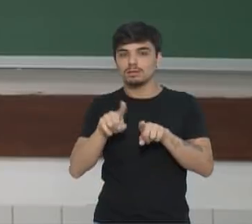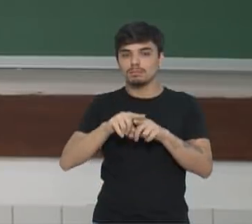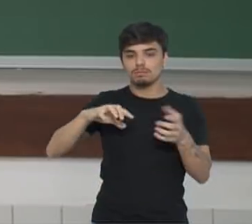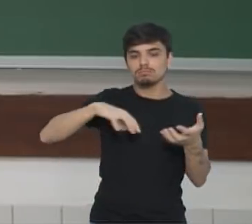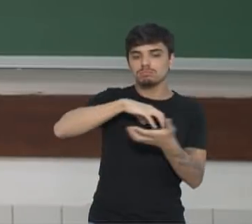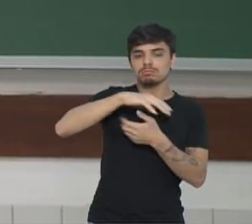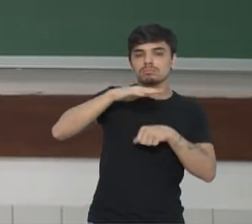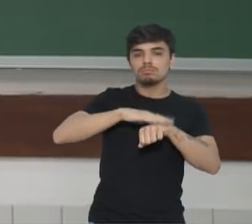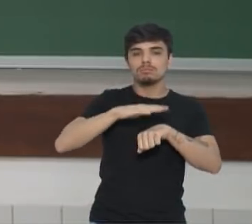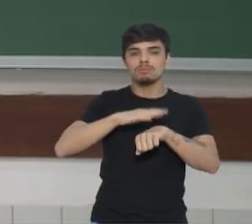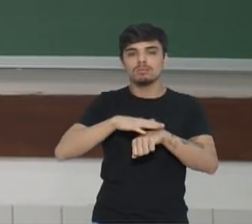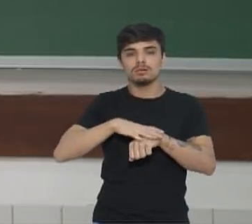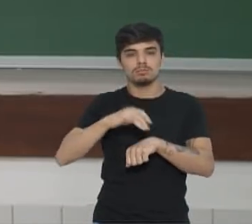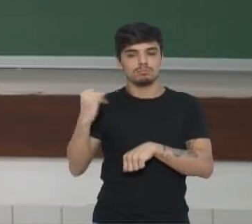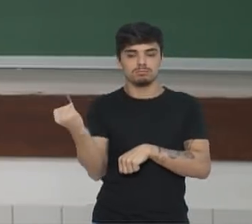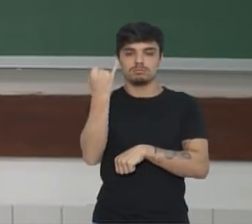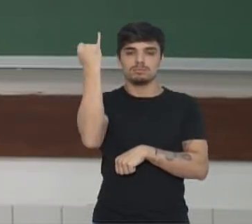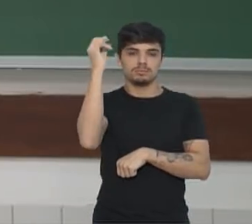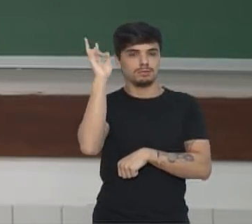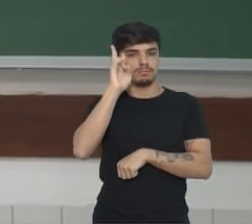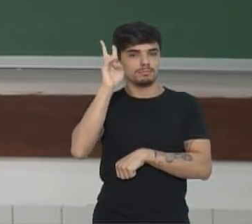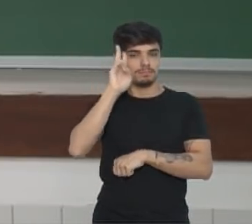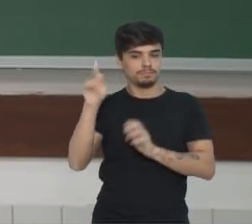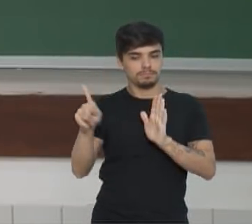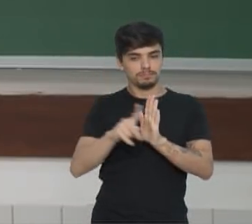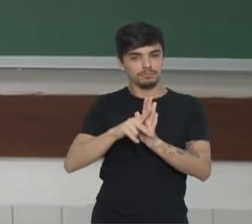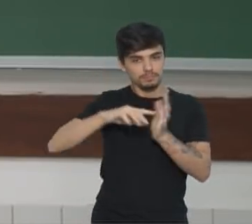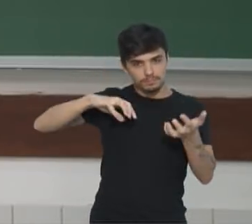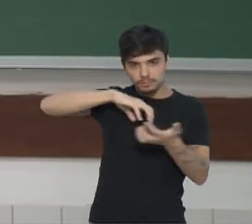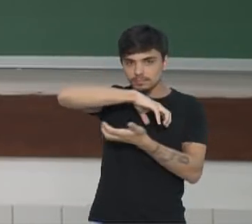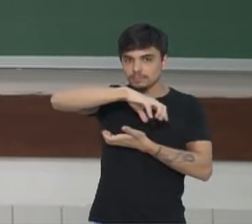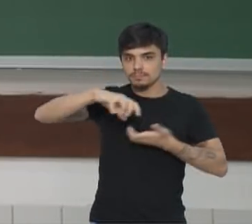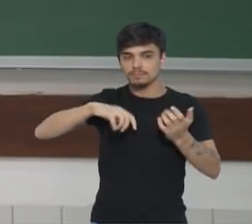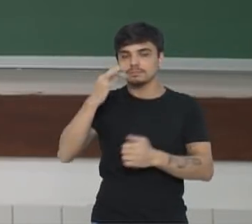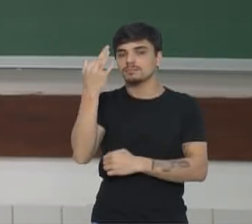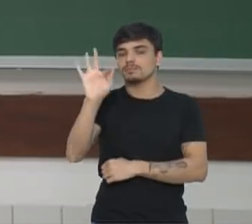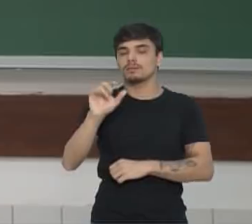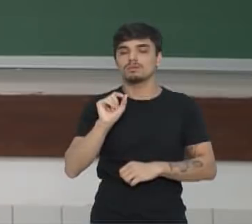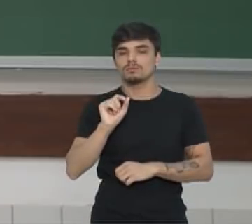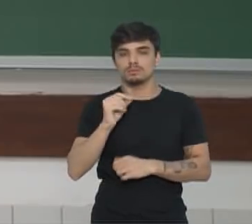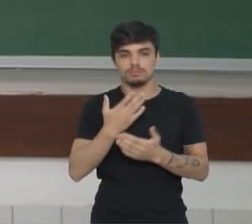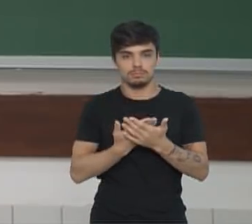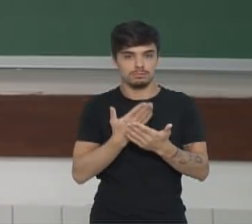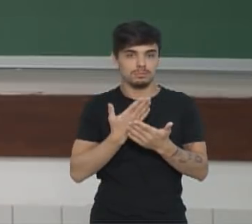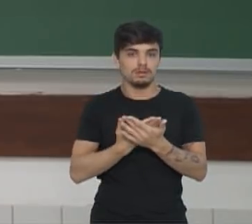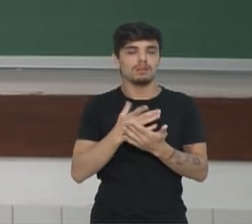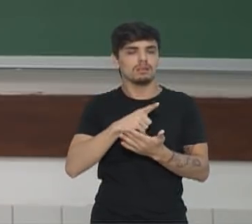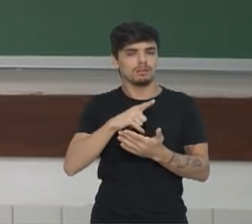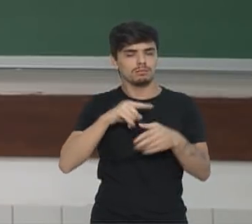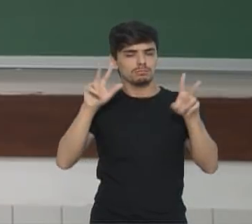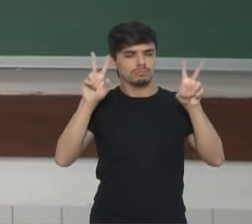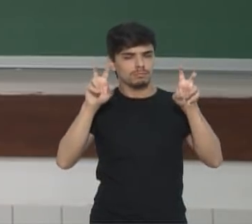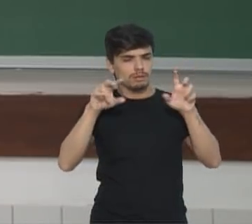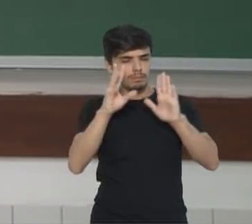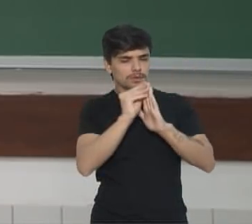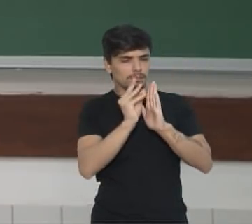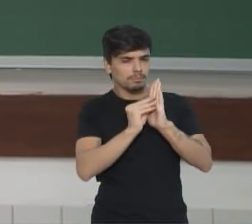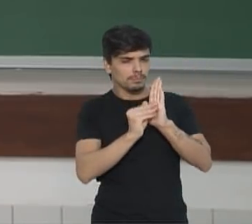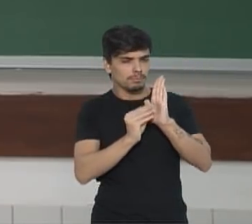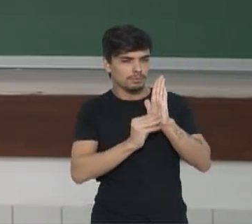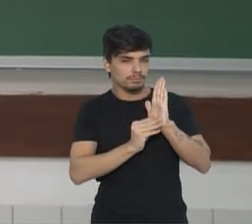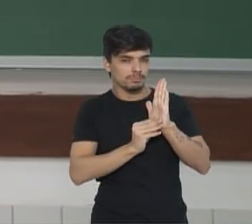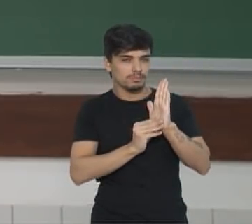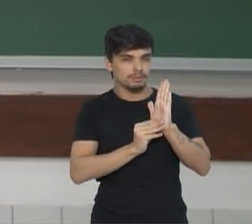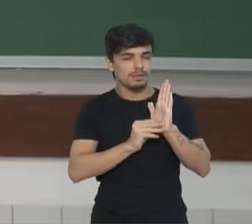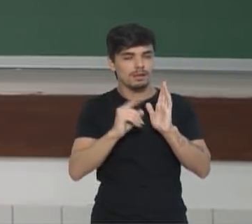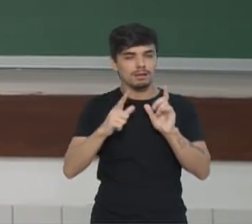mais importantes para a história da própria Revolução Francesa. É uma aula que tem tanto assunto, tanto conteúdo, que dá pena de